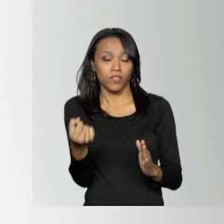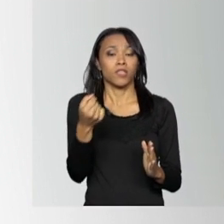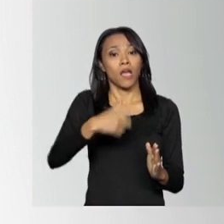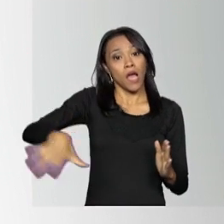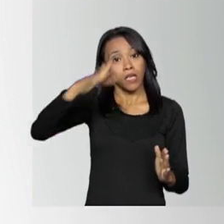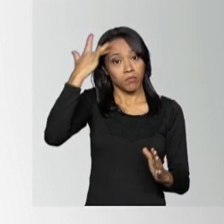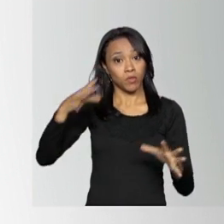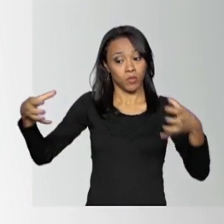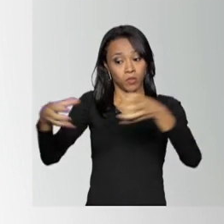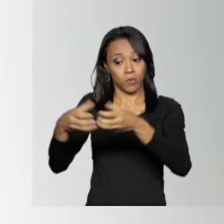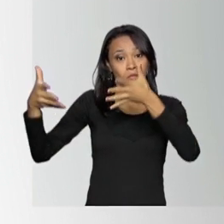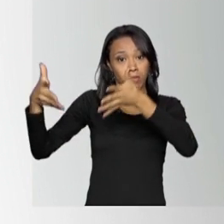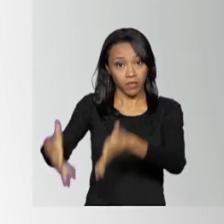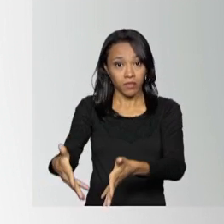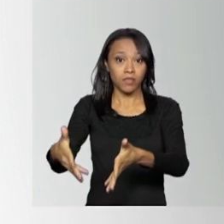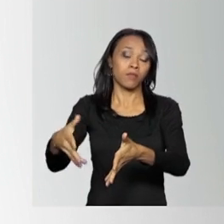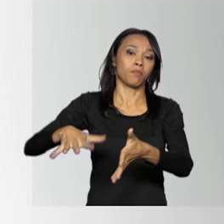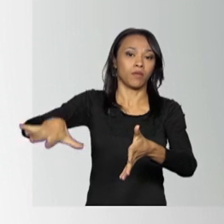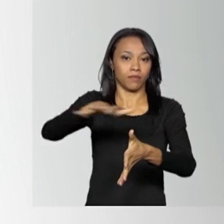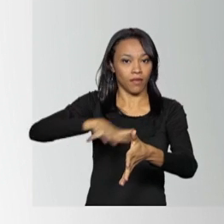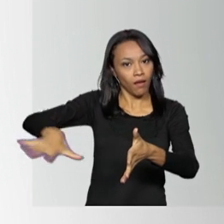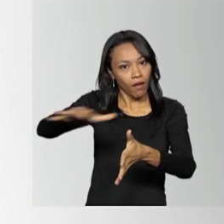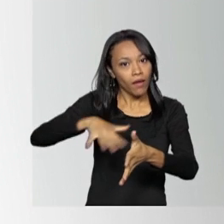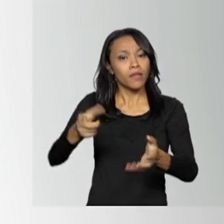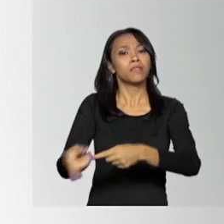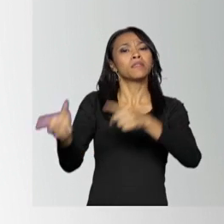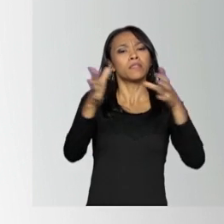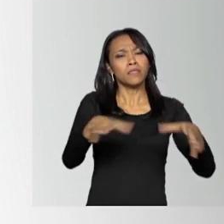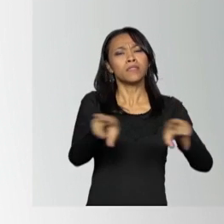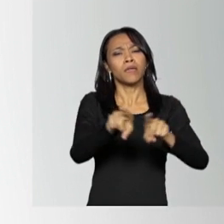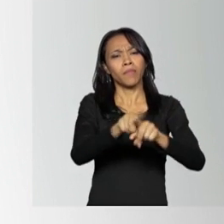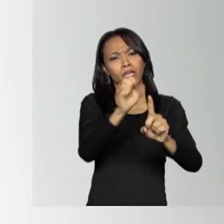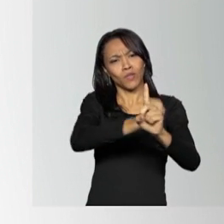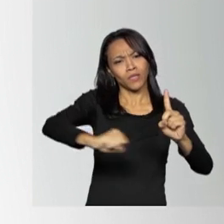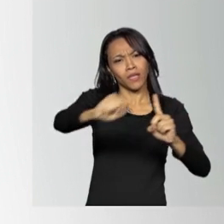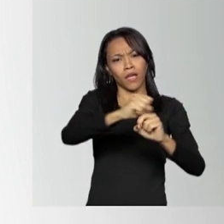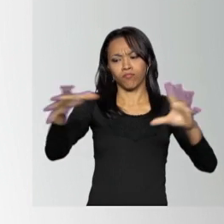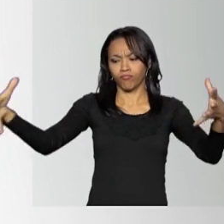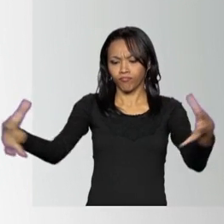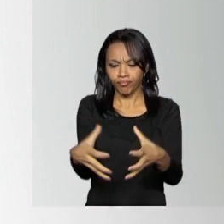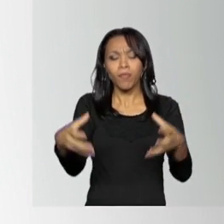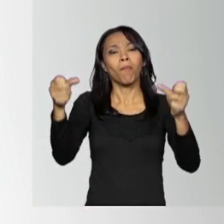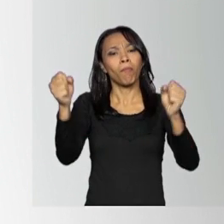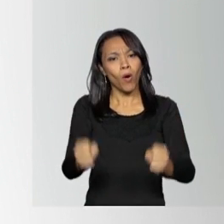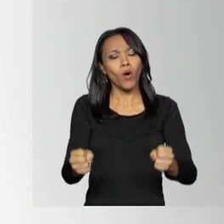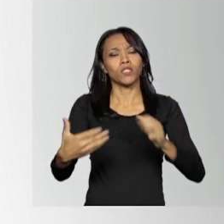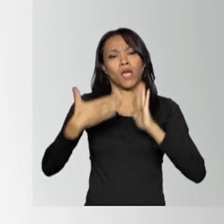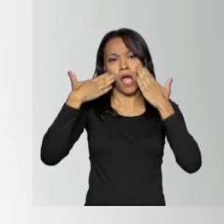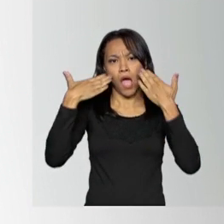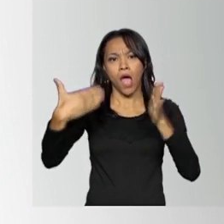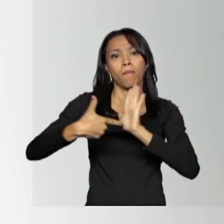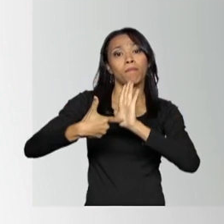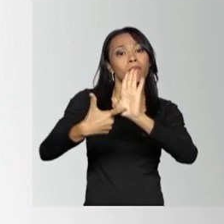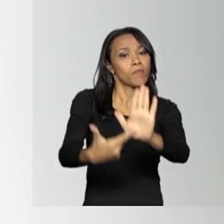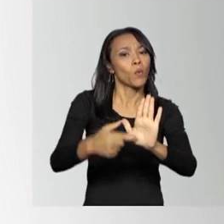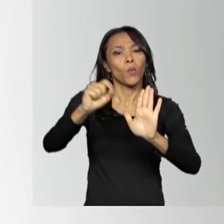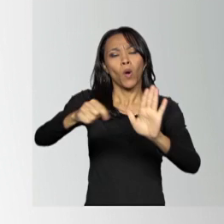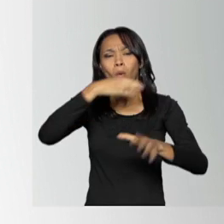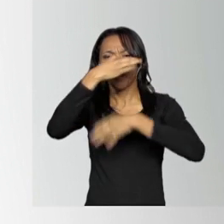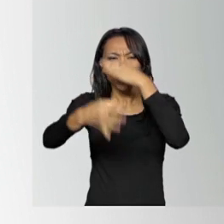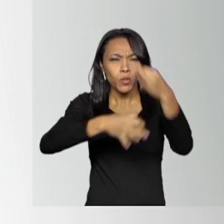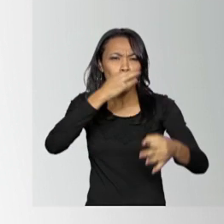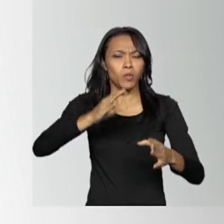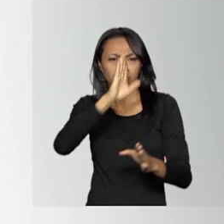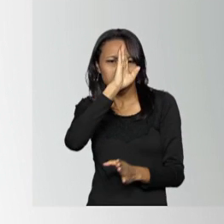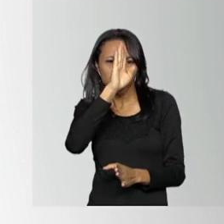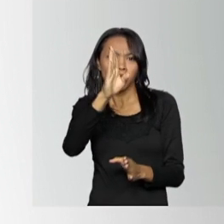membros dos colegiados de recursos hídricos e pessoas da sociedade em geral podem apresentar sugestões sobre as